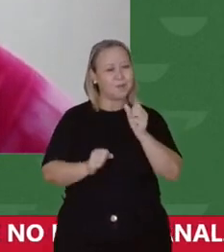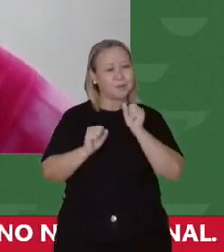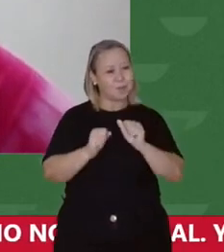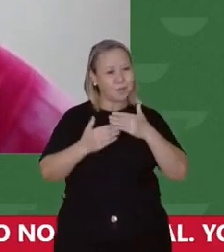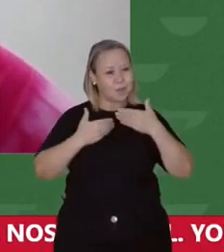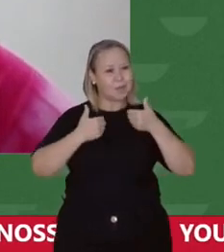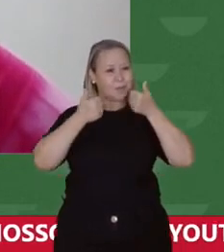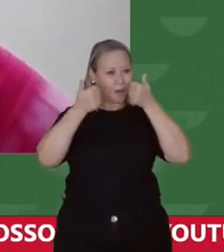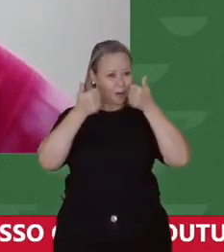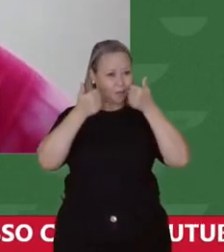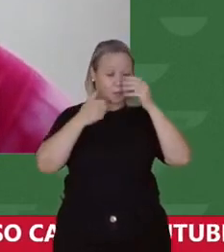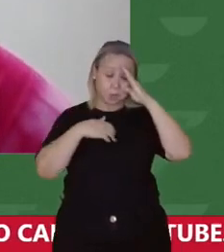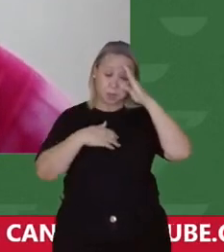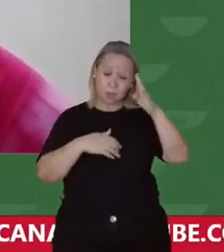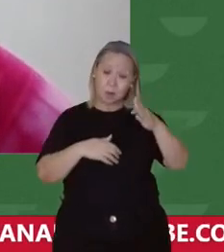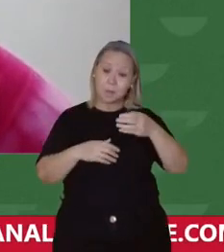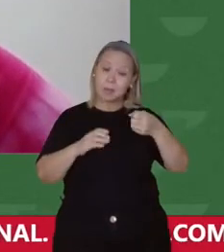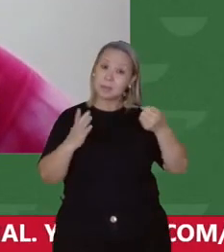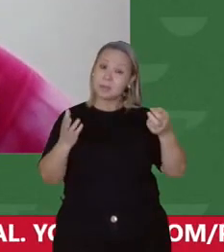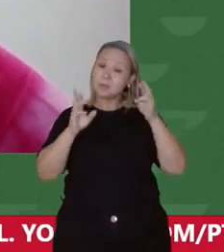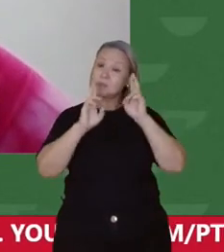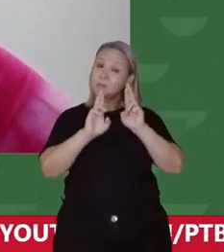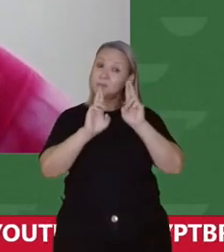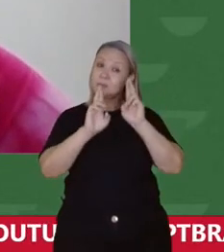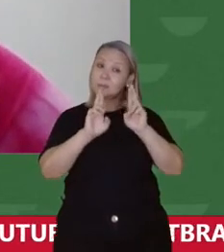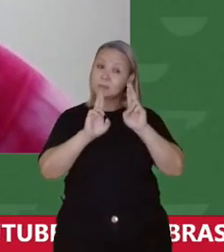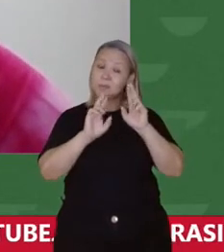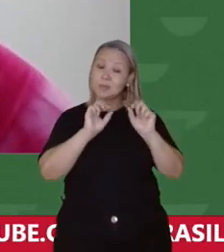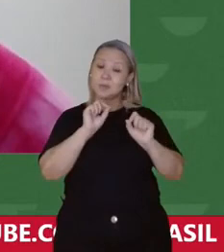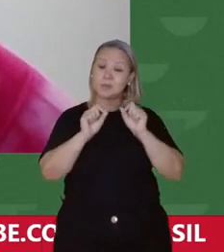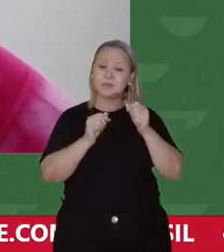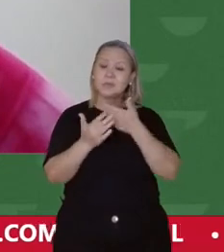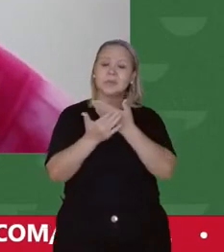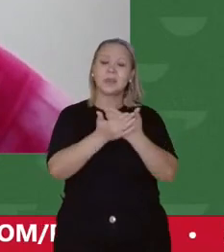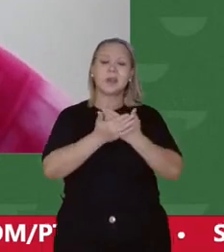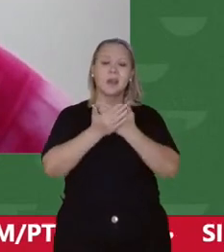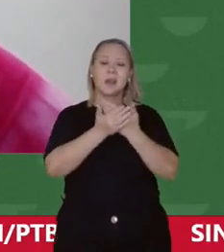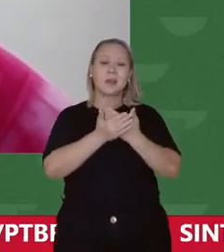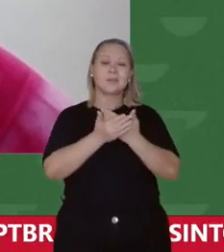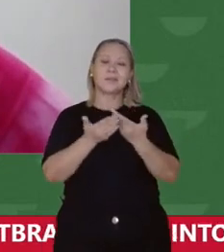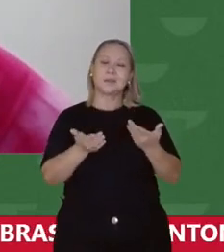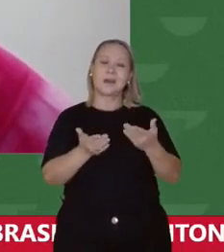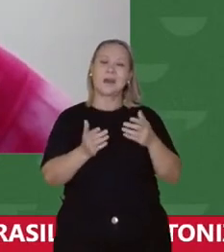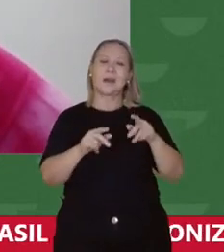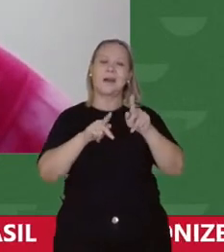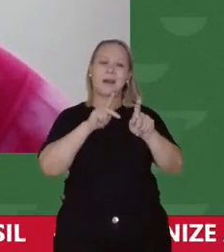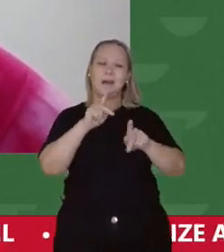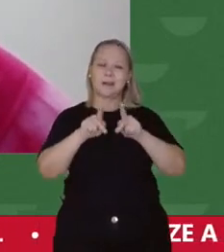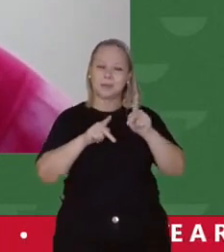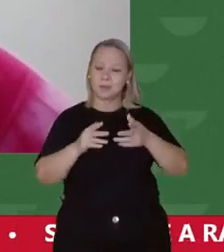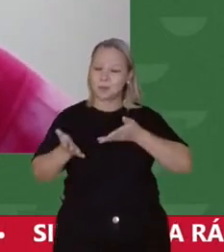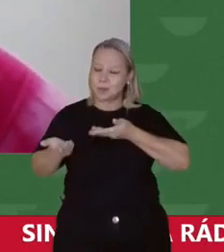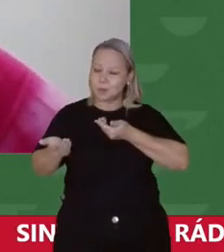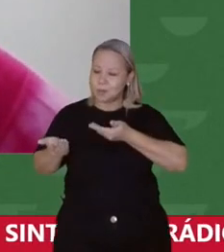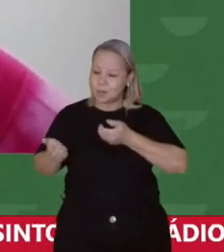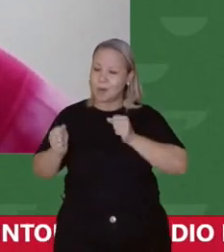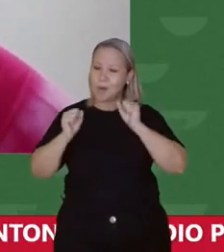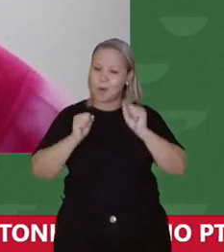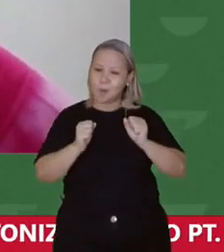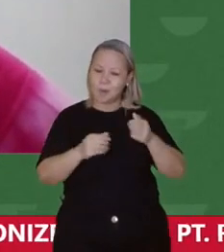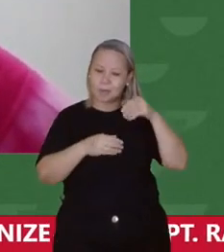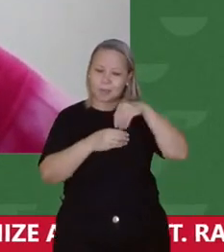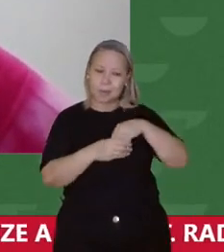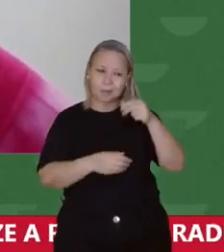e principalmente tendo a perspectiva de que ao estudar, essa galera vai conseguir entrar na universidade, vai conseguir ter um emprego